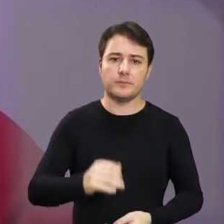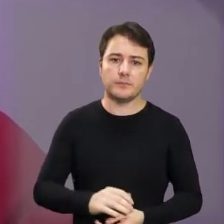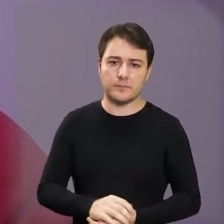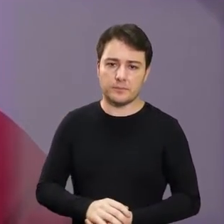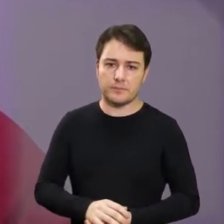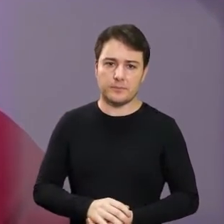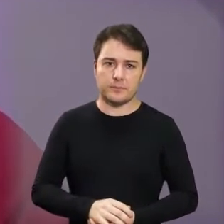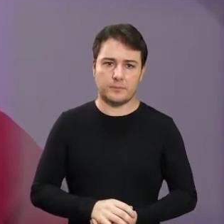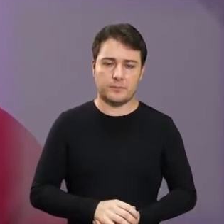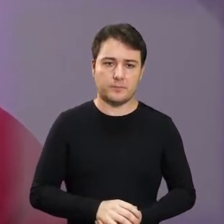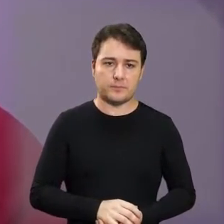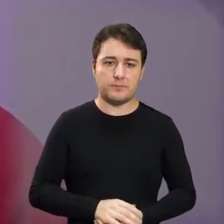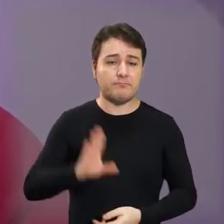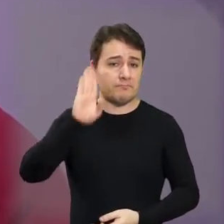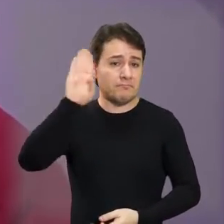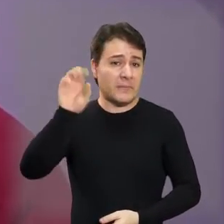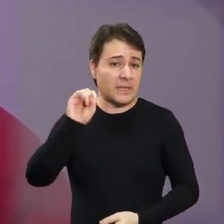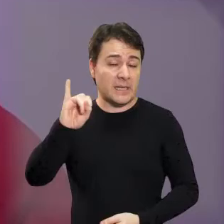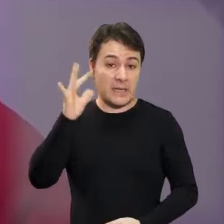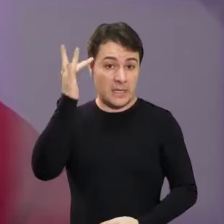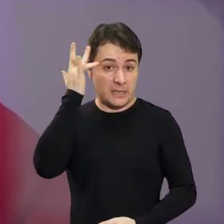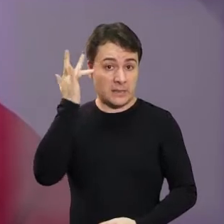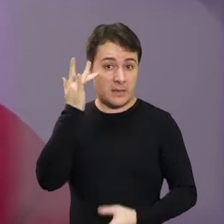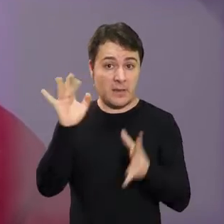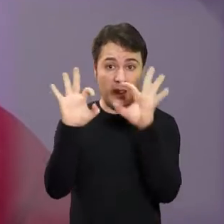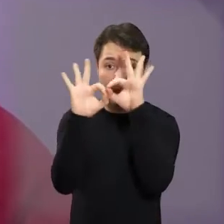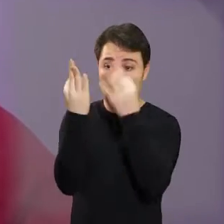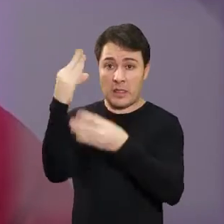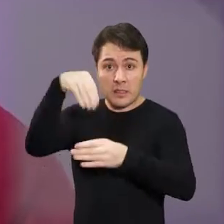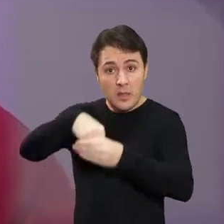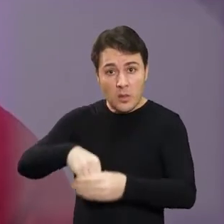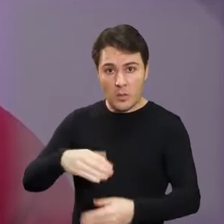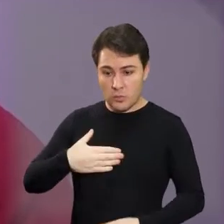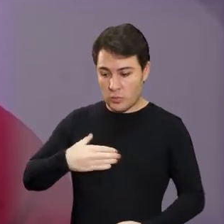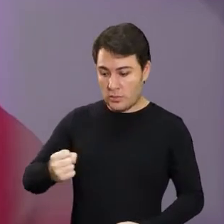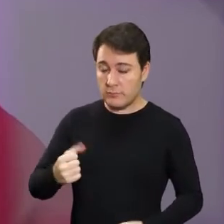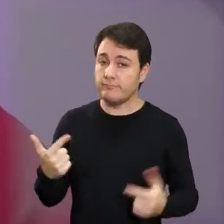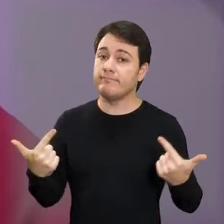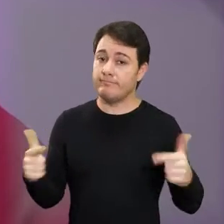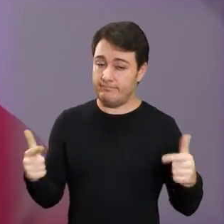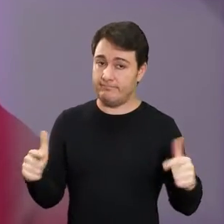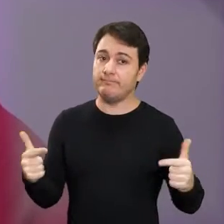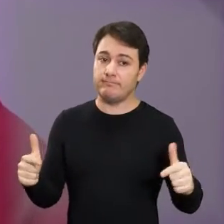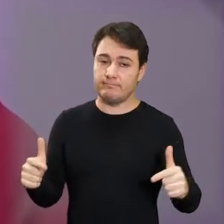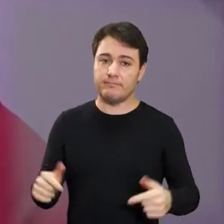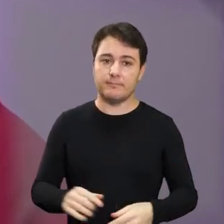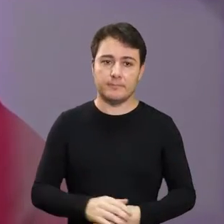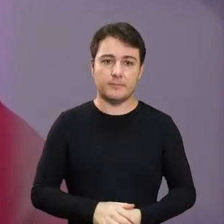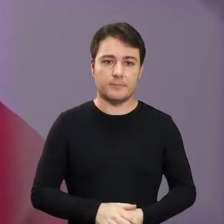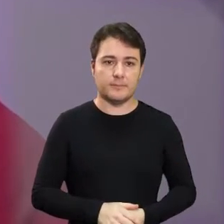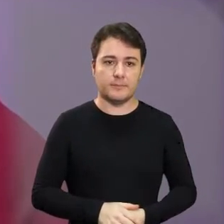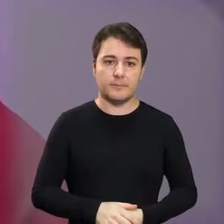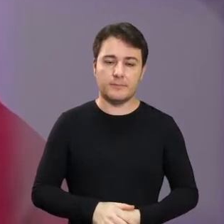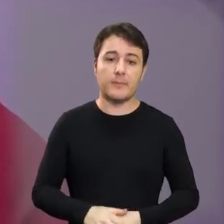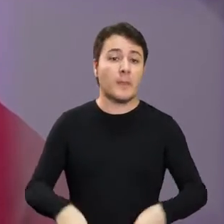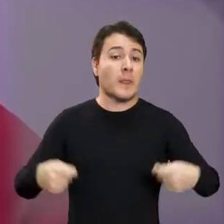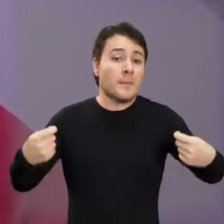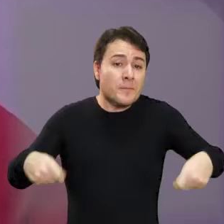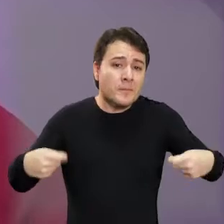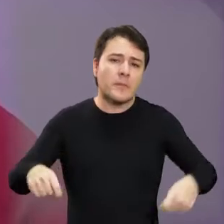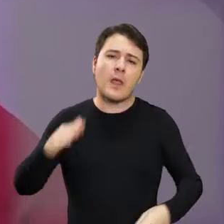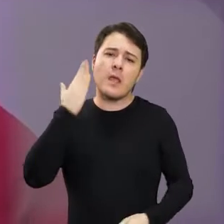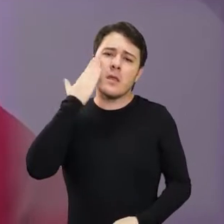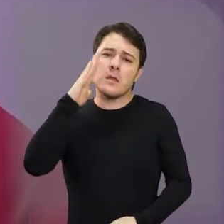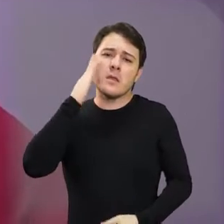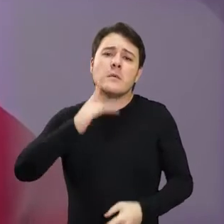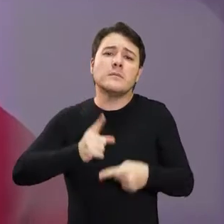conversa. Principalmente naquelas que a gente acha que não tem um risco de suicídio. Realmente entender quais são as variáveis